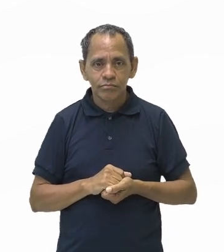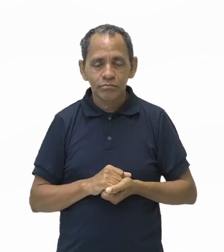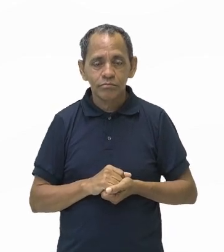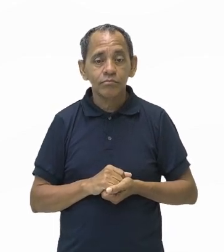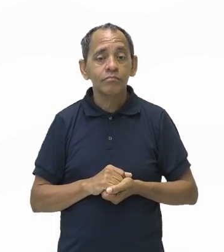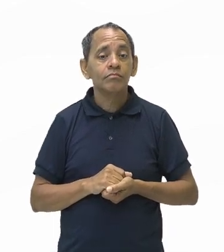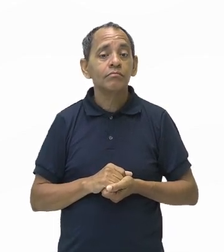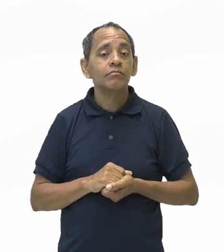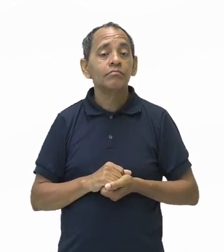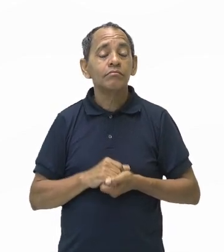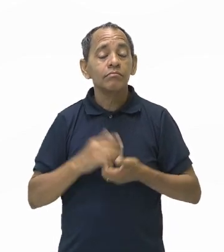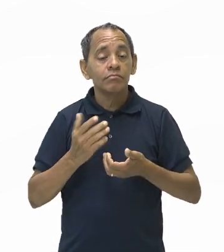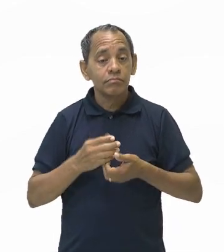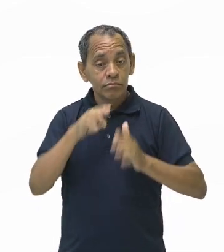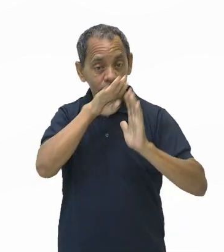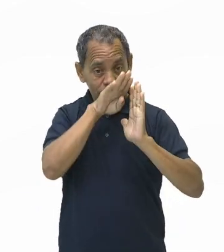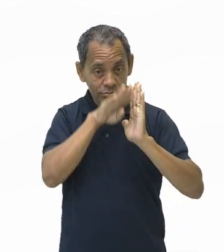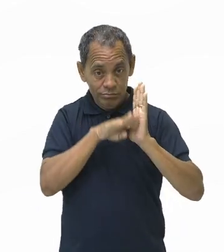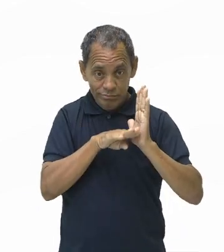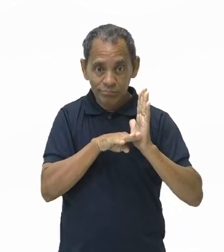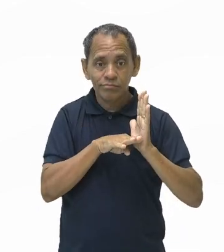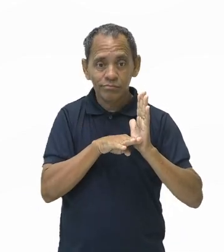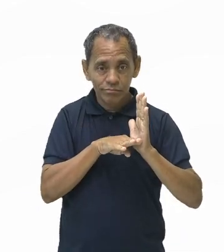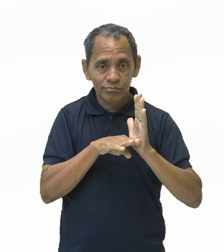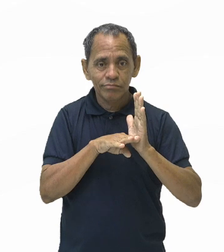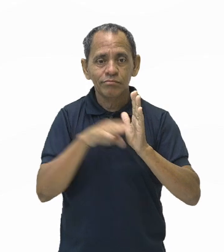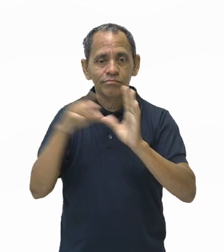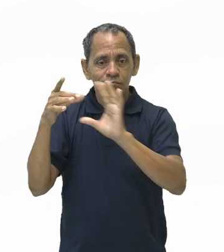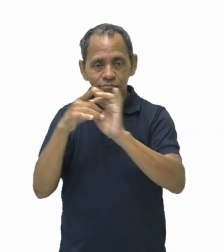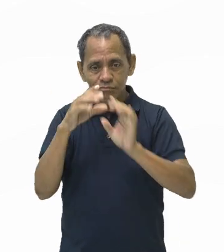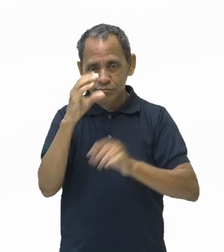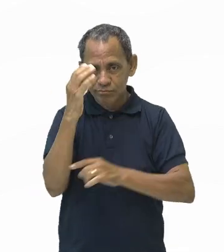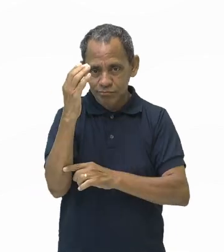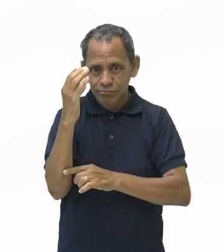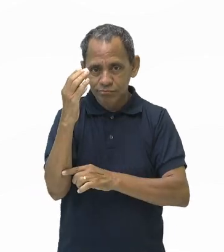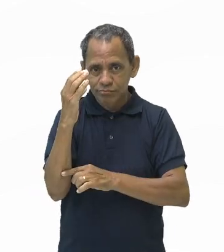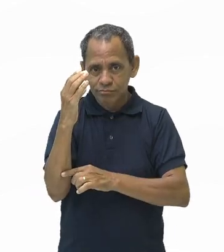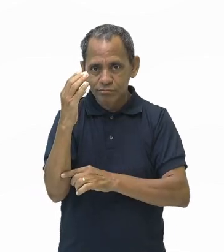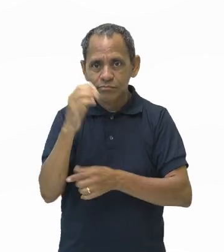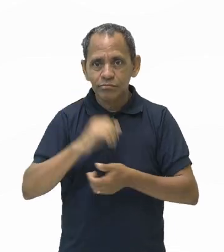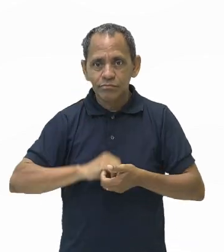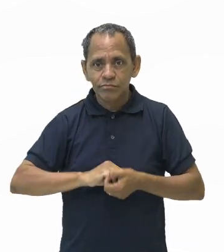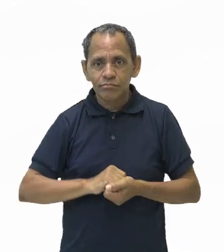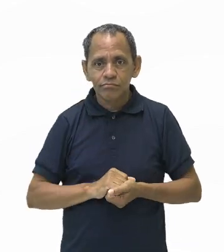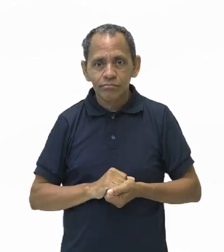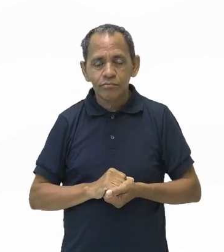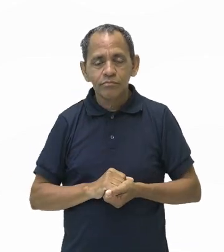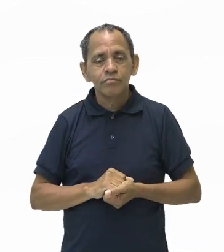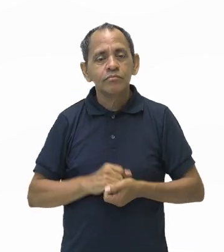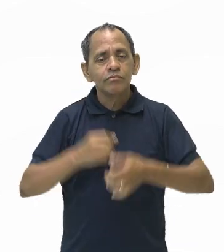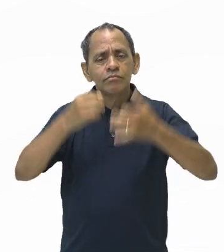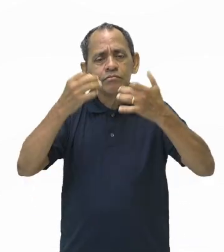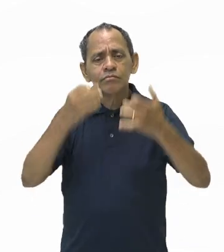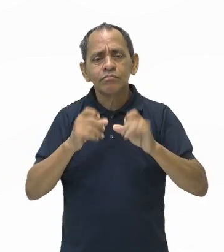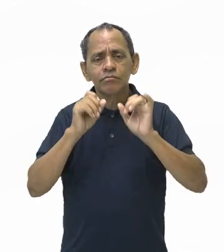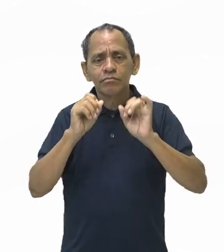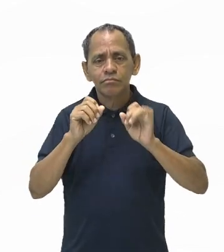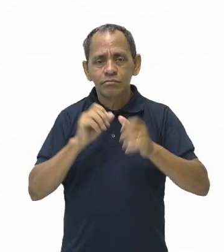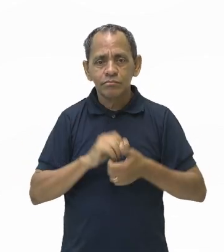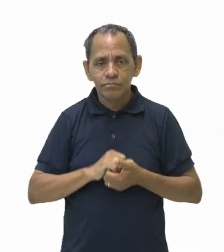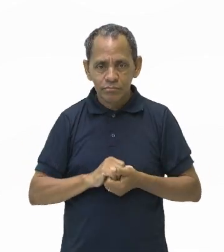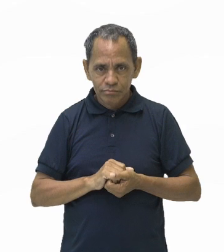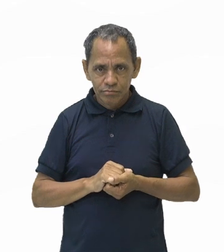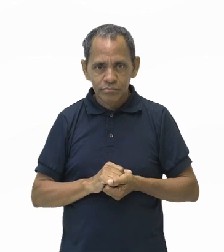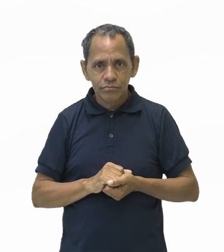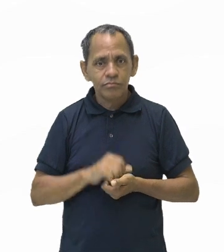Então a classificação das cadeias carbônicas, e note, nós estamos falando aqui